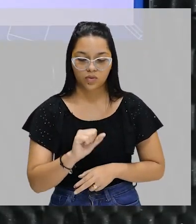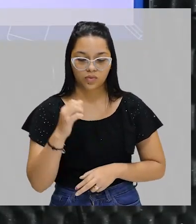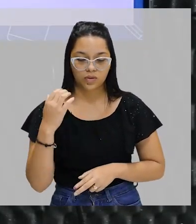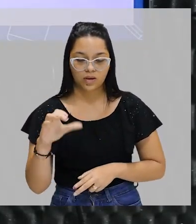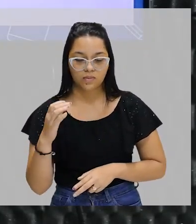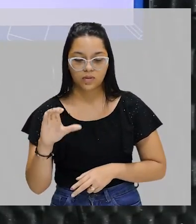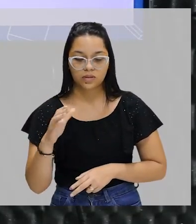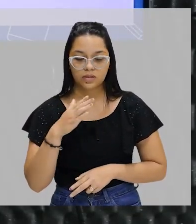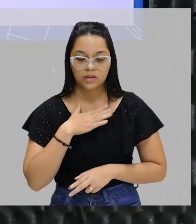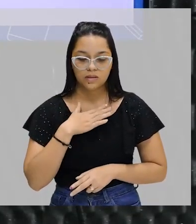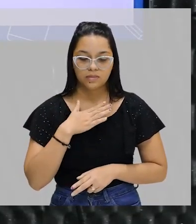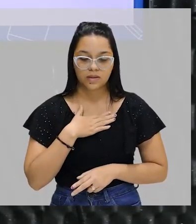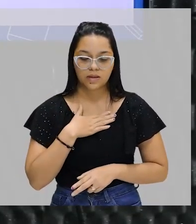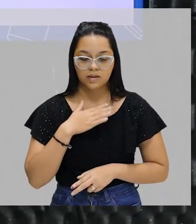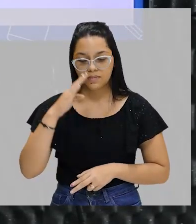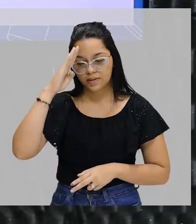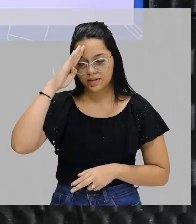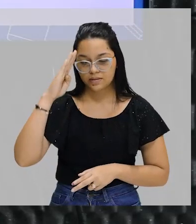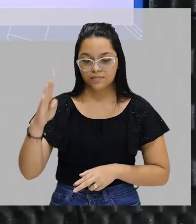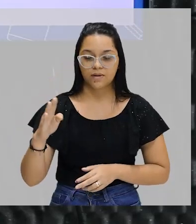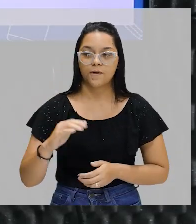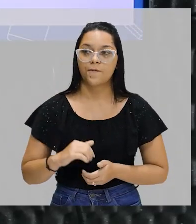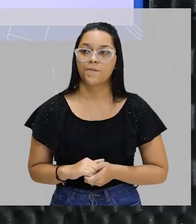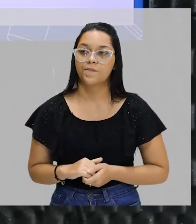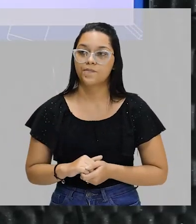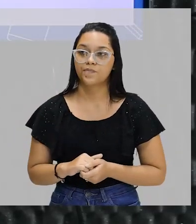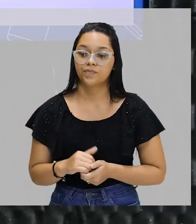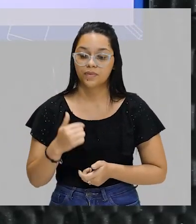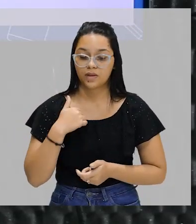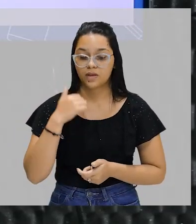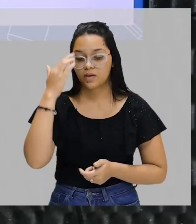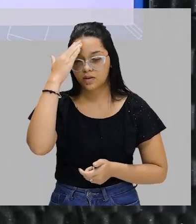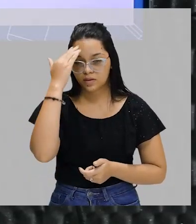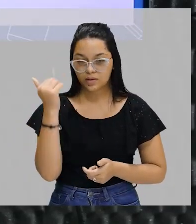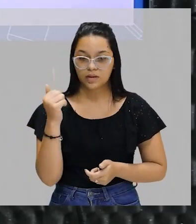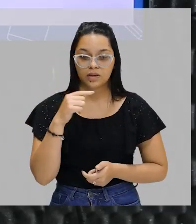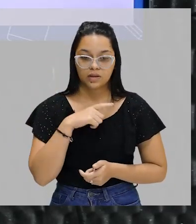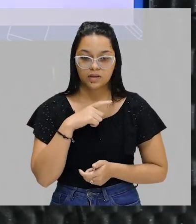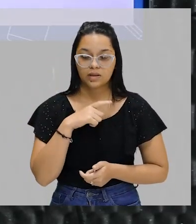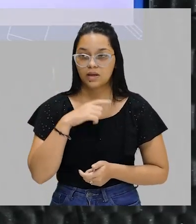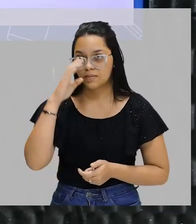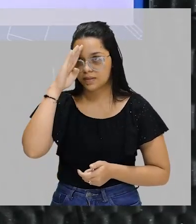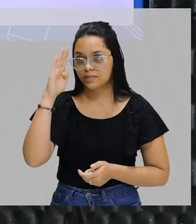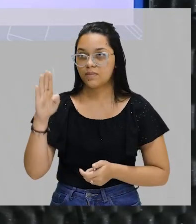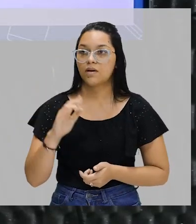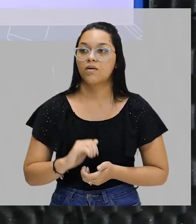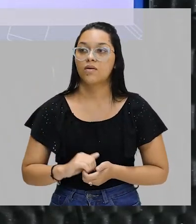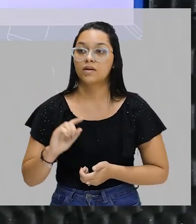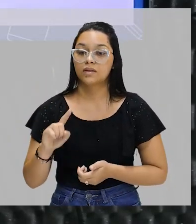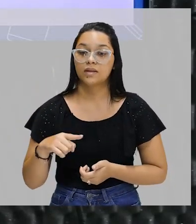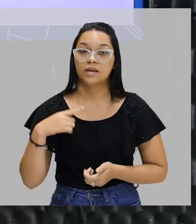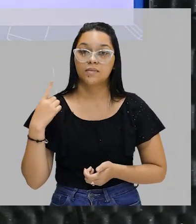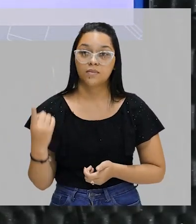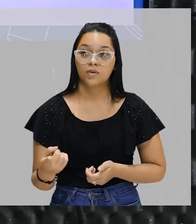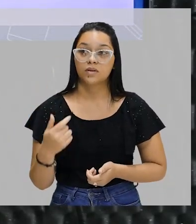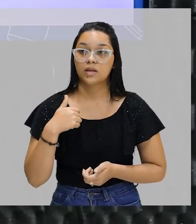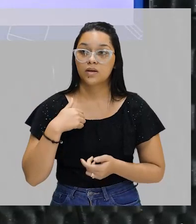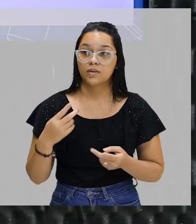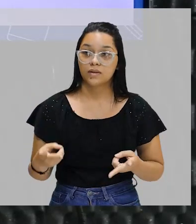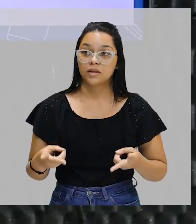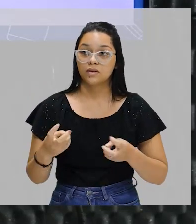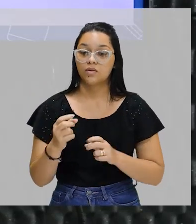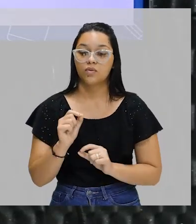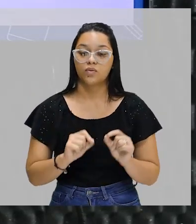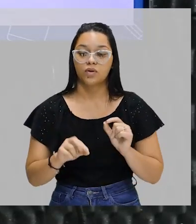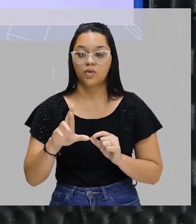Então, essa é a minha cadeia principal, certo? Então, eu determinei a cadeia principal. Depois, ó, identificar